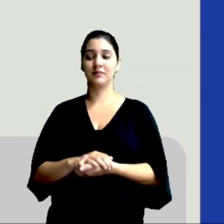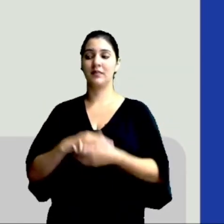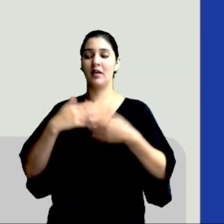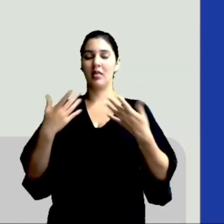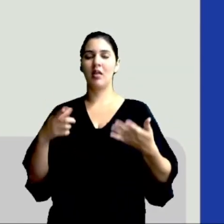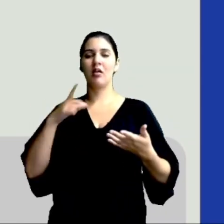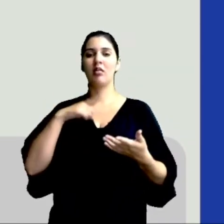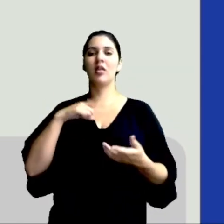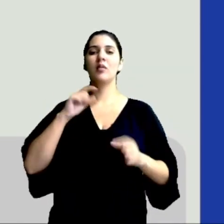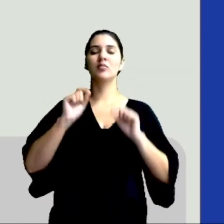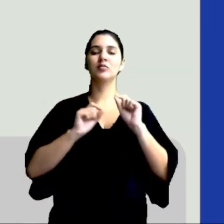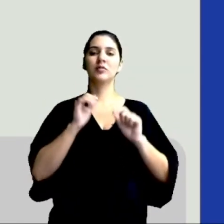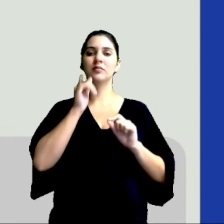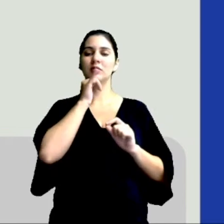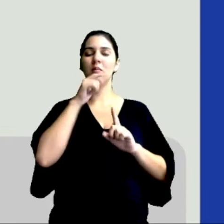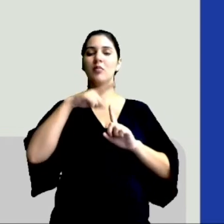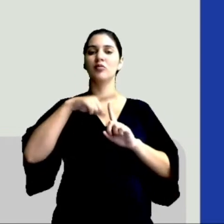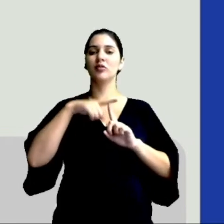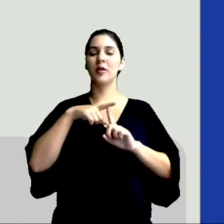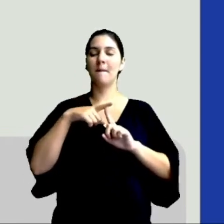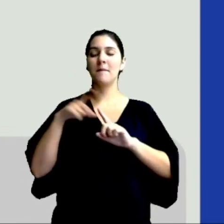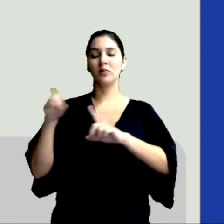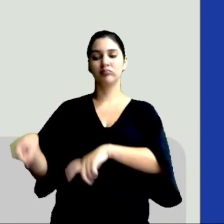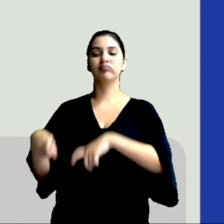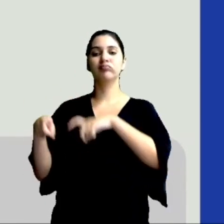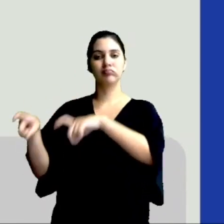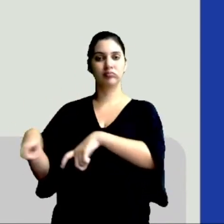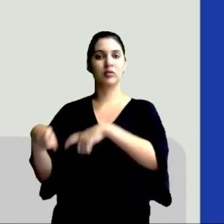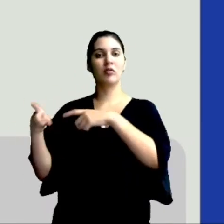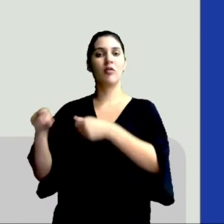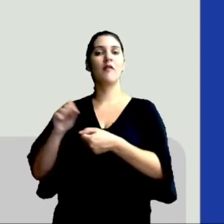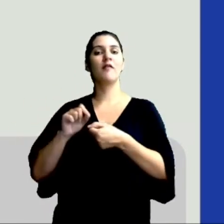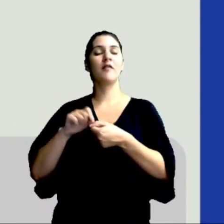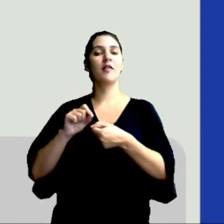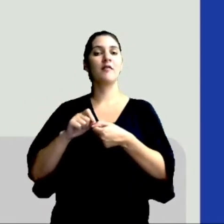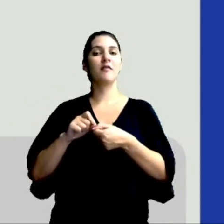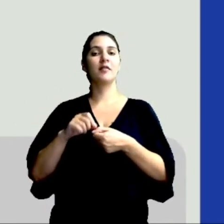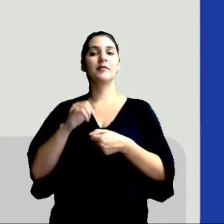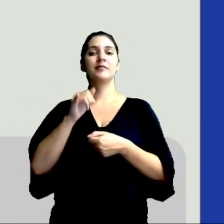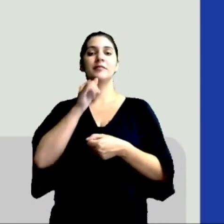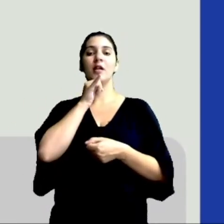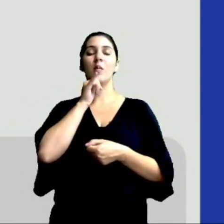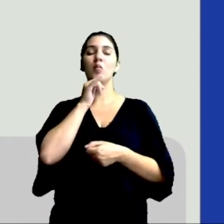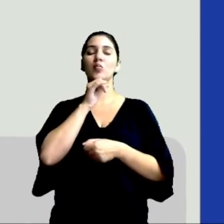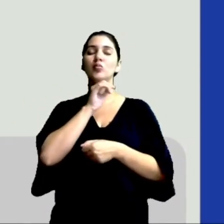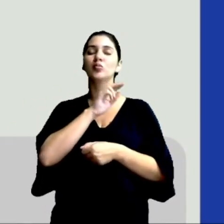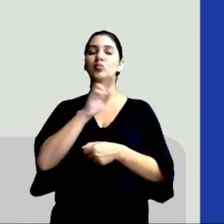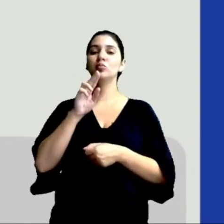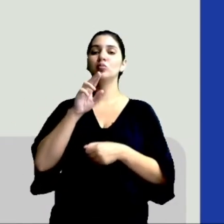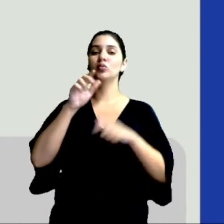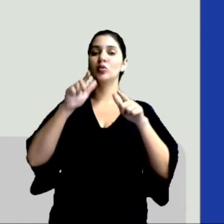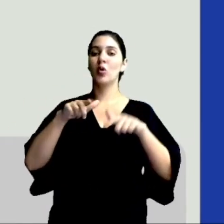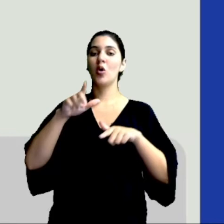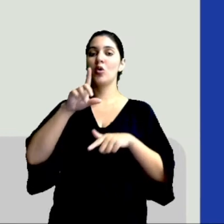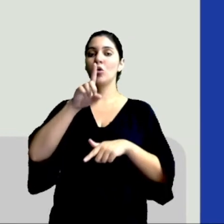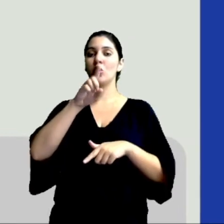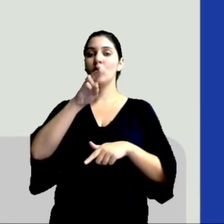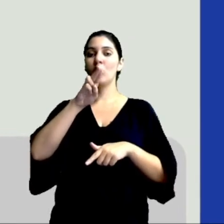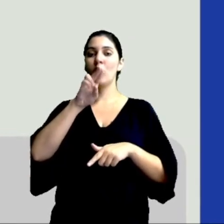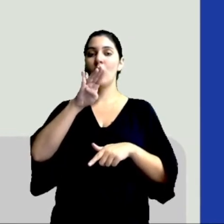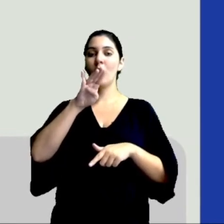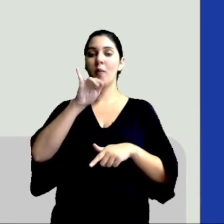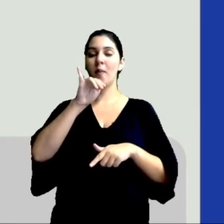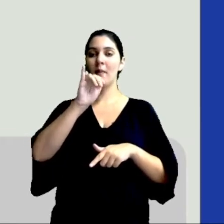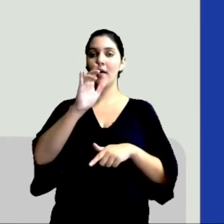Então aqui nós temos aqui, ó, um tipo de agricultura que é feita em Dubai, nos Emirados Árabes. Observe essa